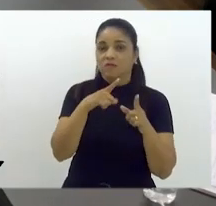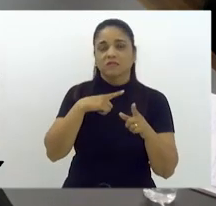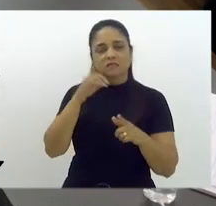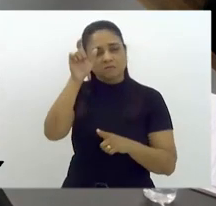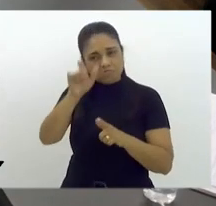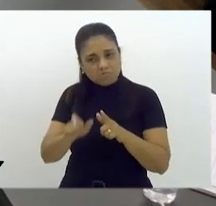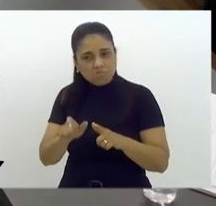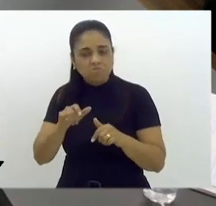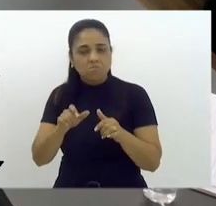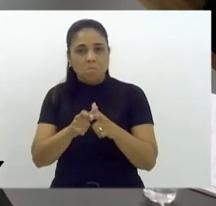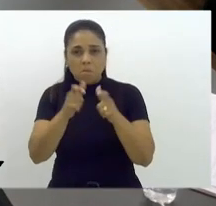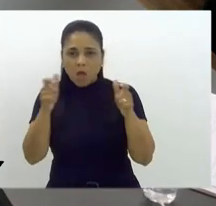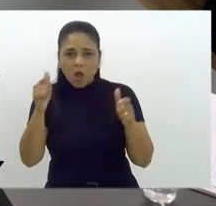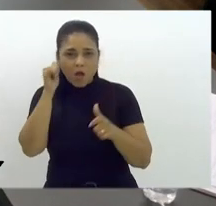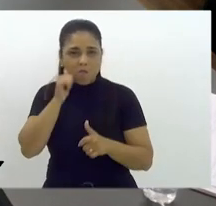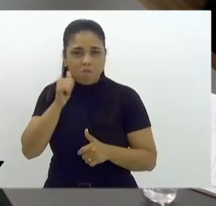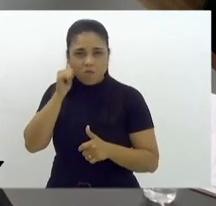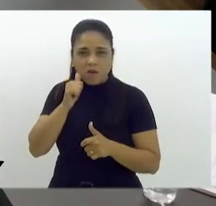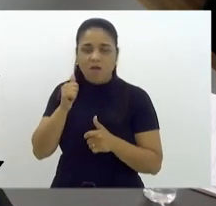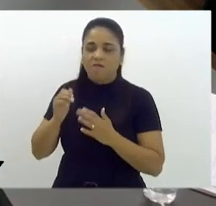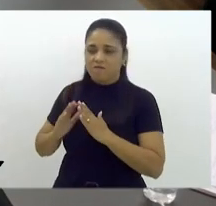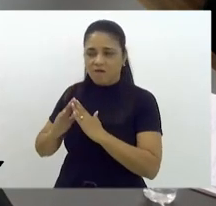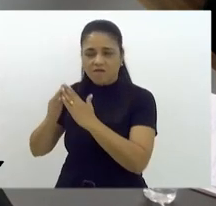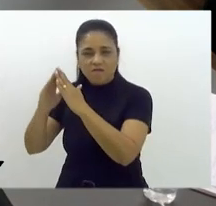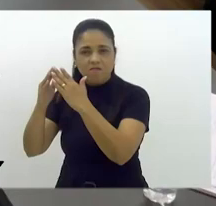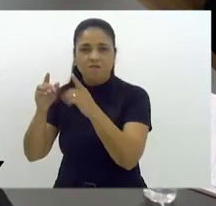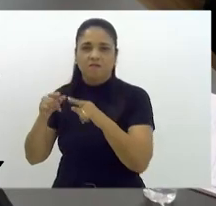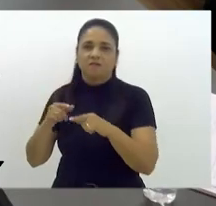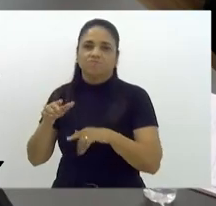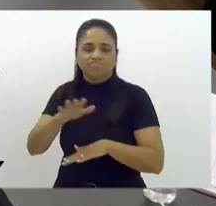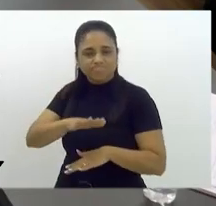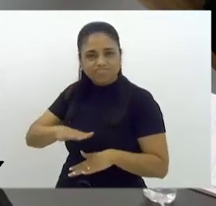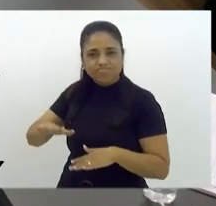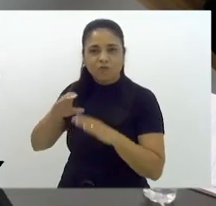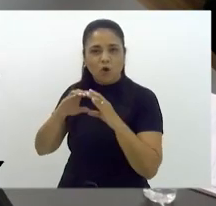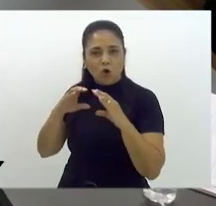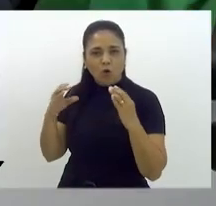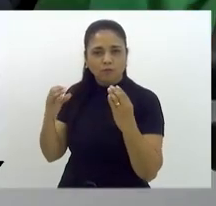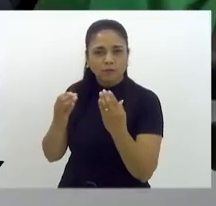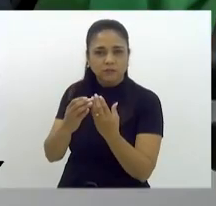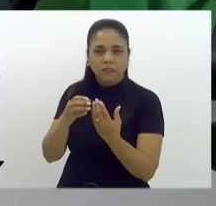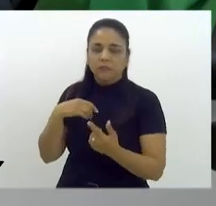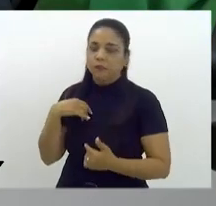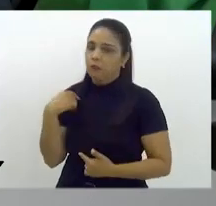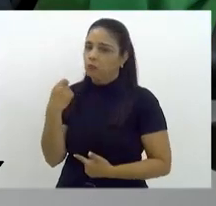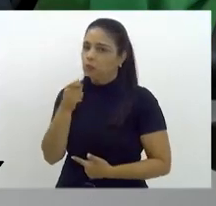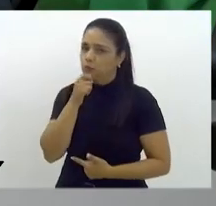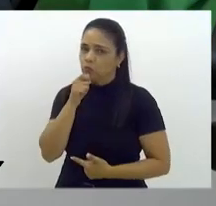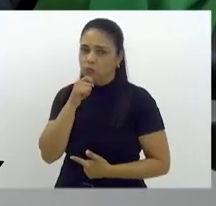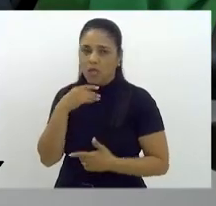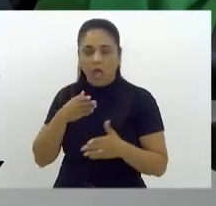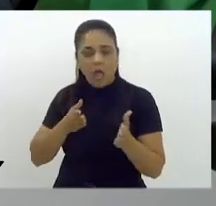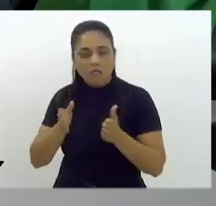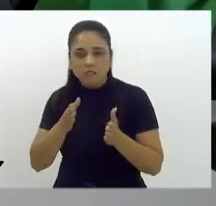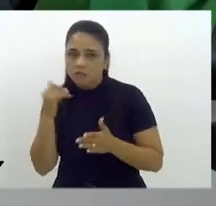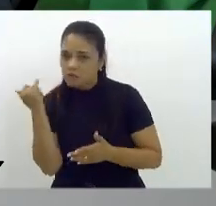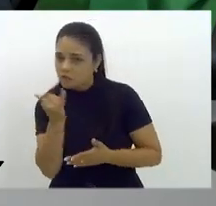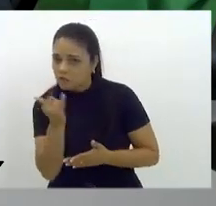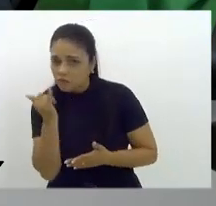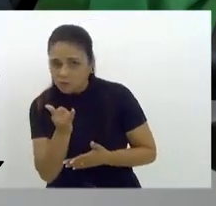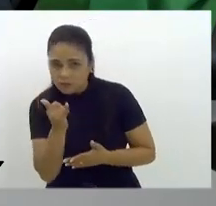mulheres de favelas de comunidade de periferia sem acesso essas informações sem acesso